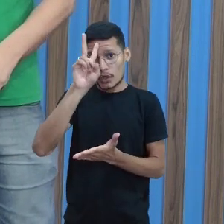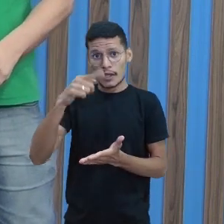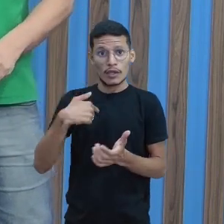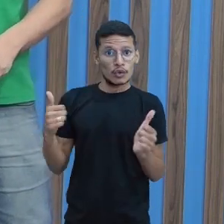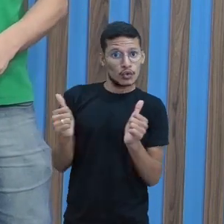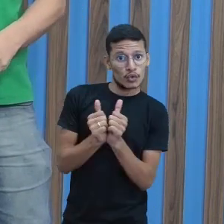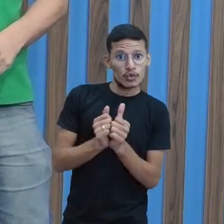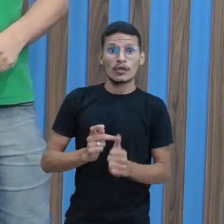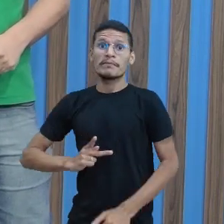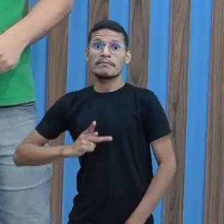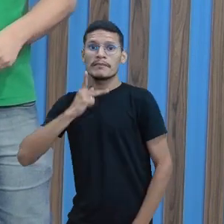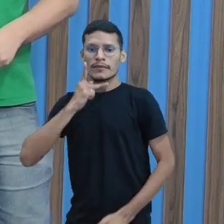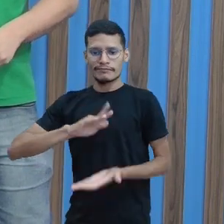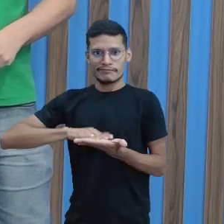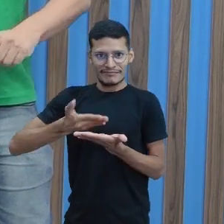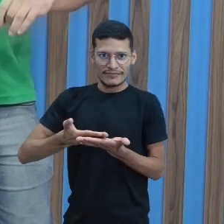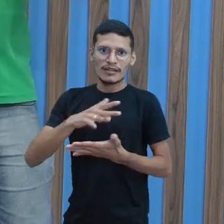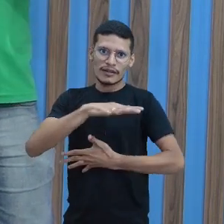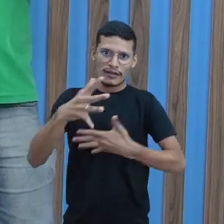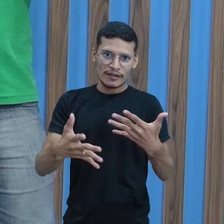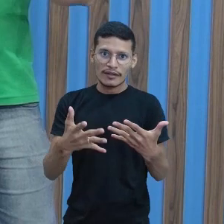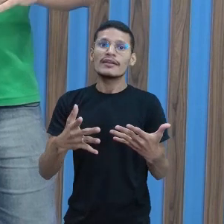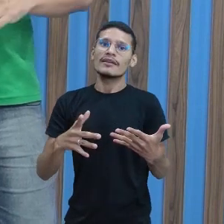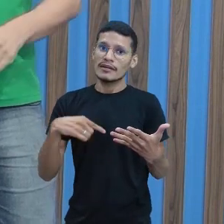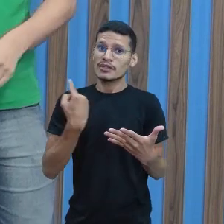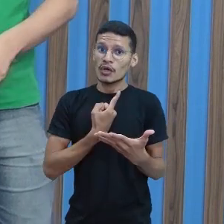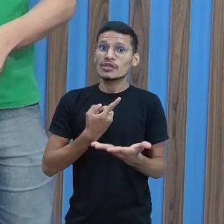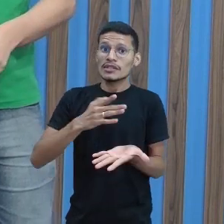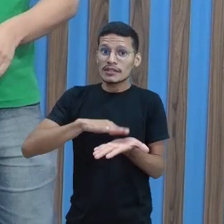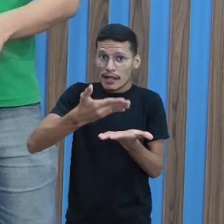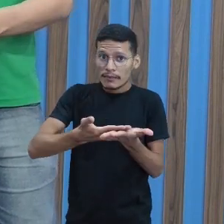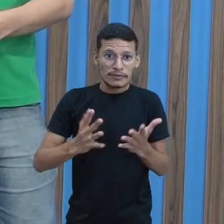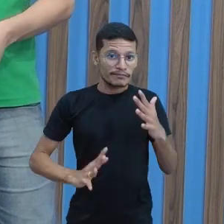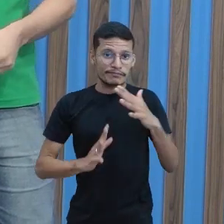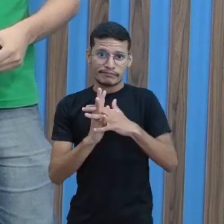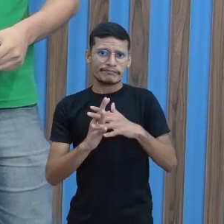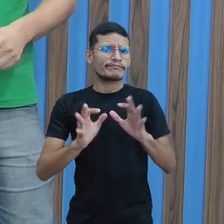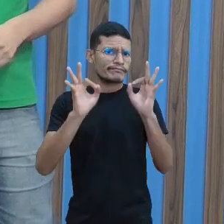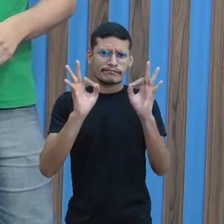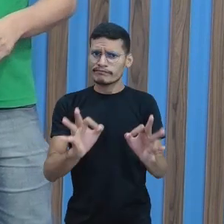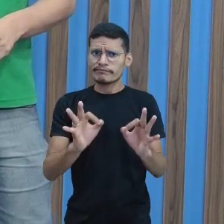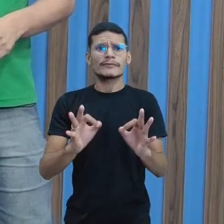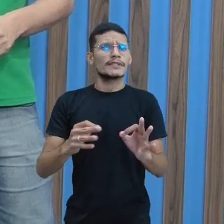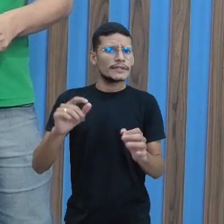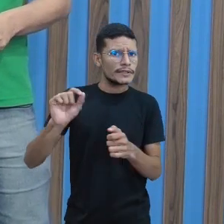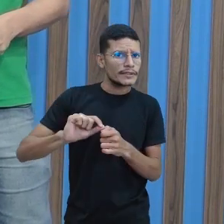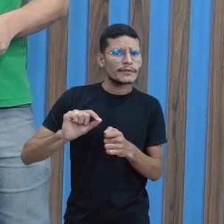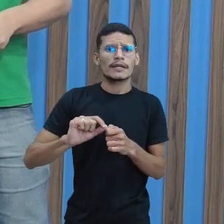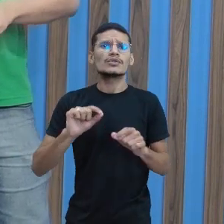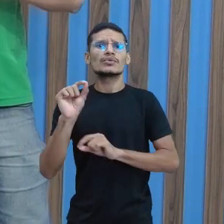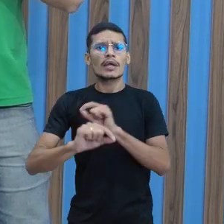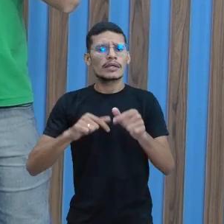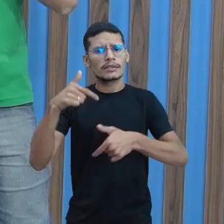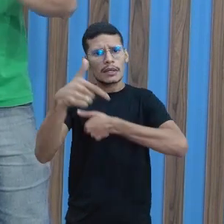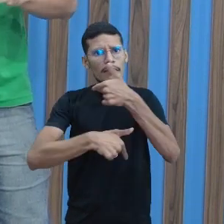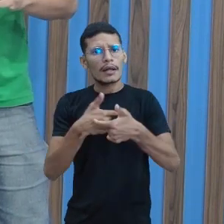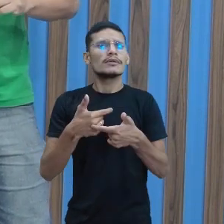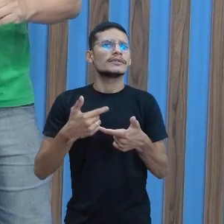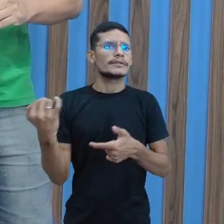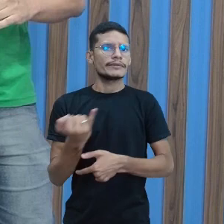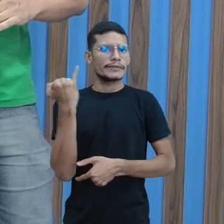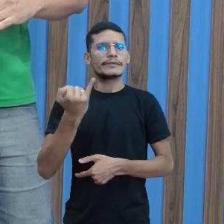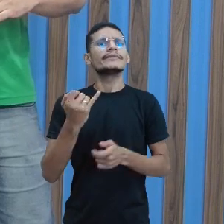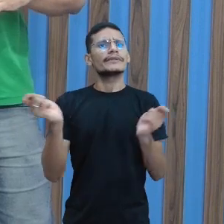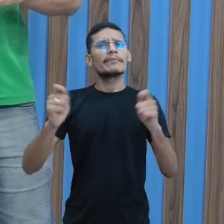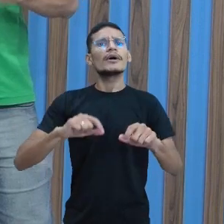do Plínio, né, nosso intérprete de Libras, que, né, os nossos intérpretes são shows, sempre fazem, né, um trabalho muito importante